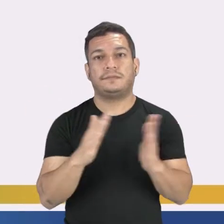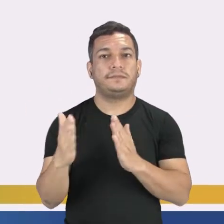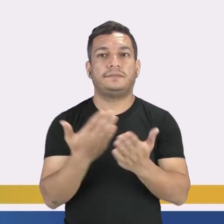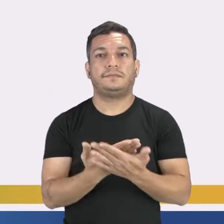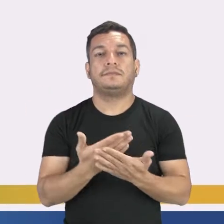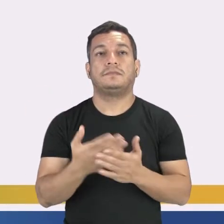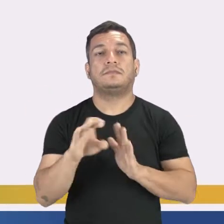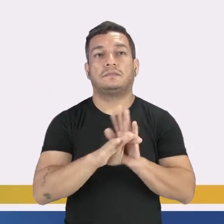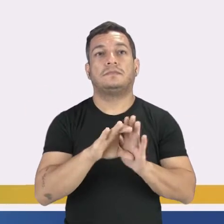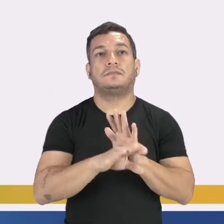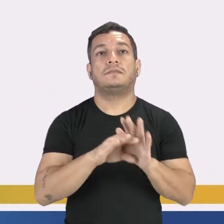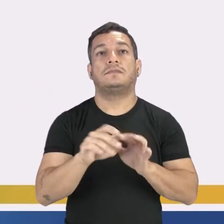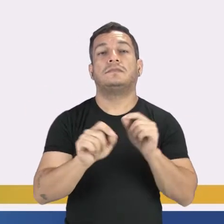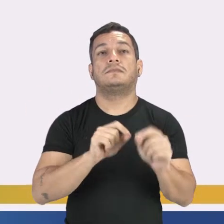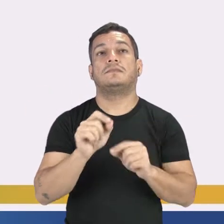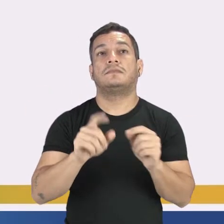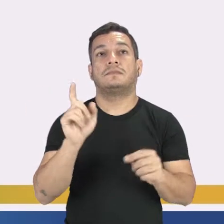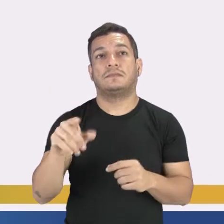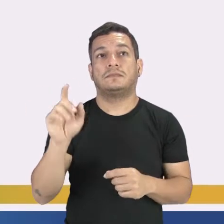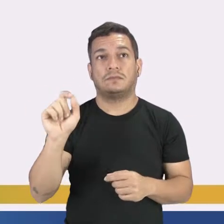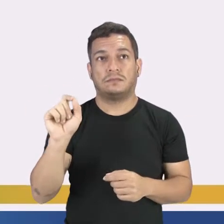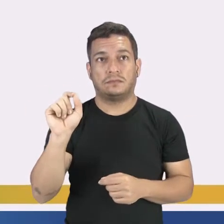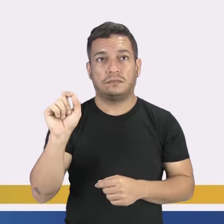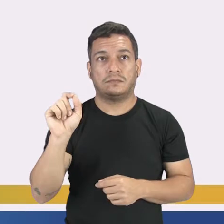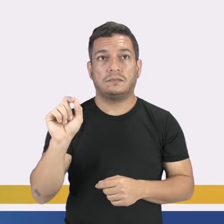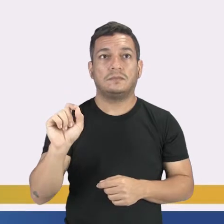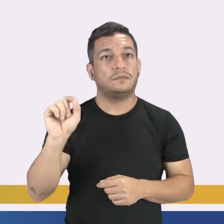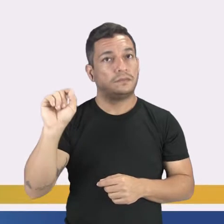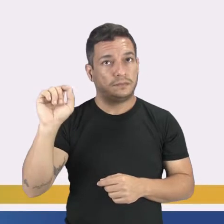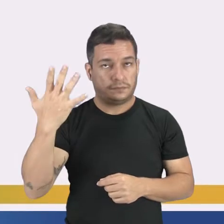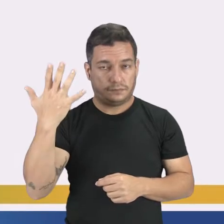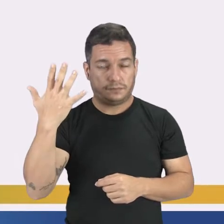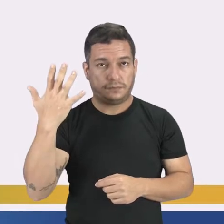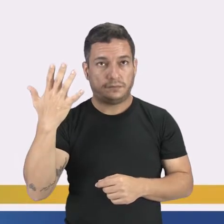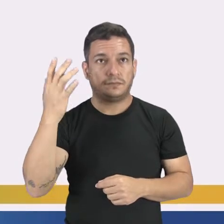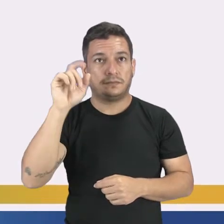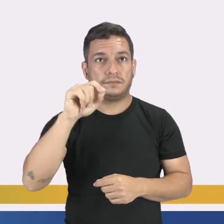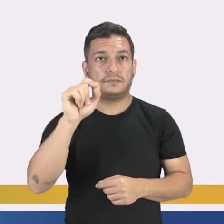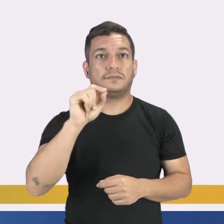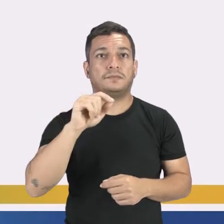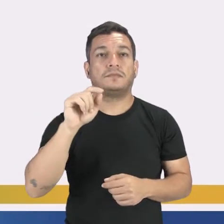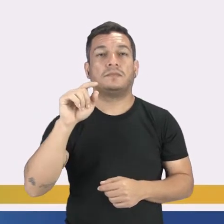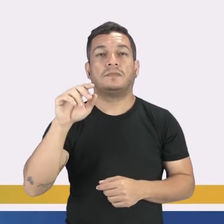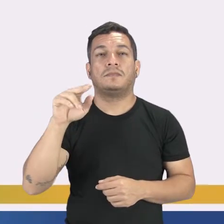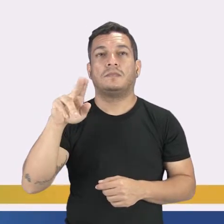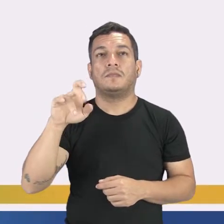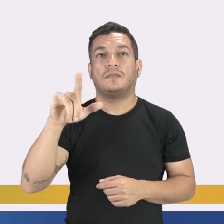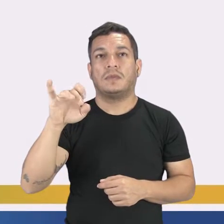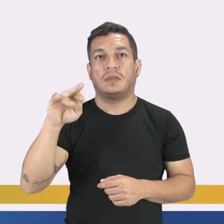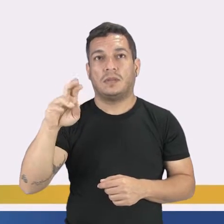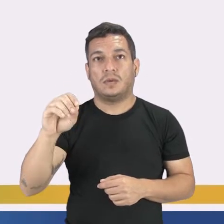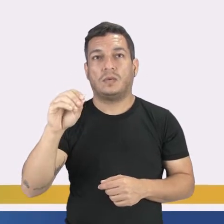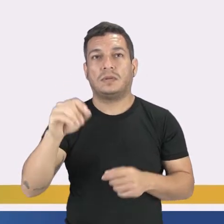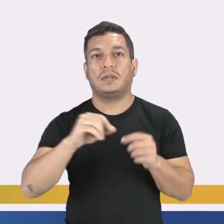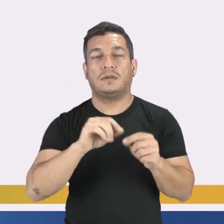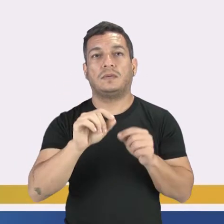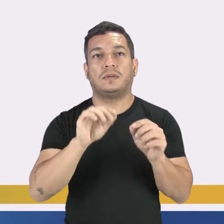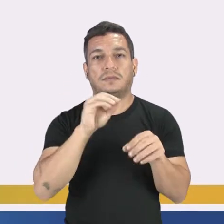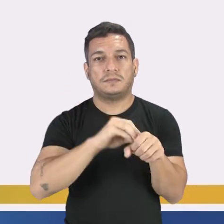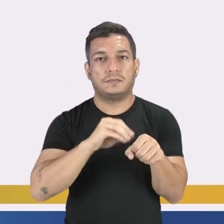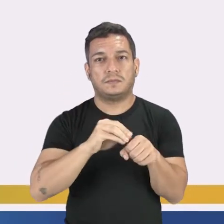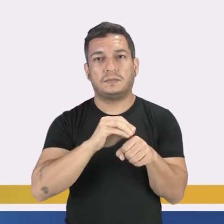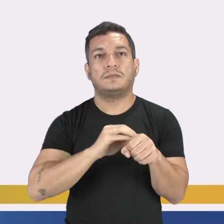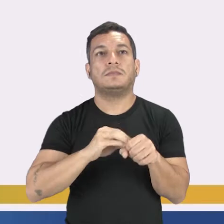Então, o conceito inicial é: a radioatividade é definida como um fenômeno pelo qual um núcleo instável emite partículas